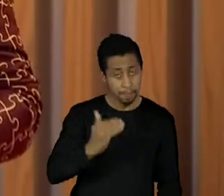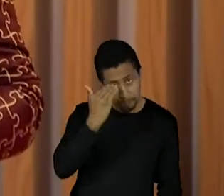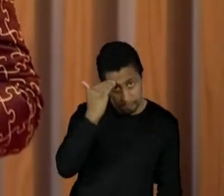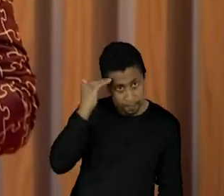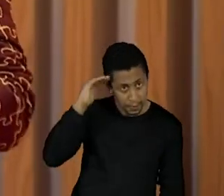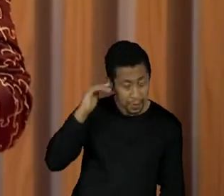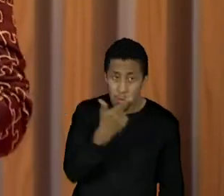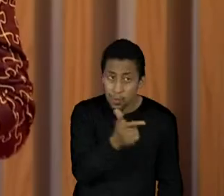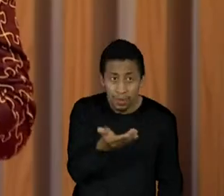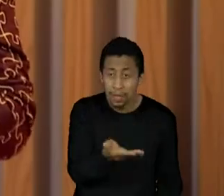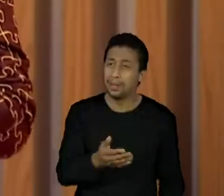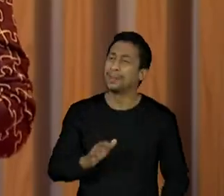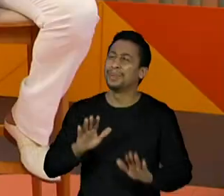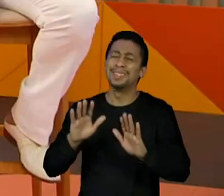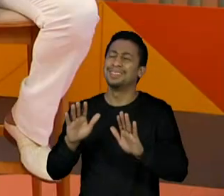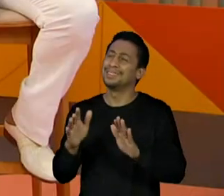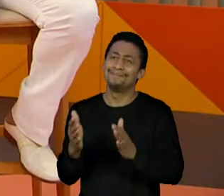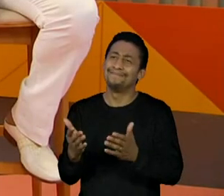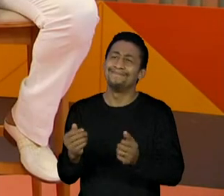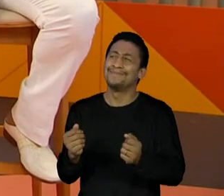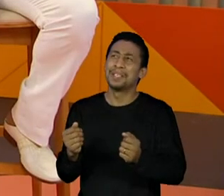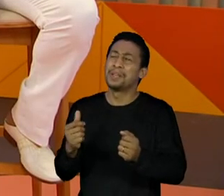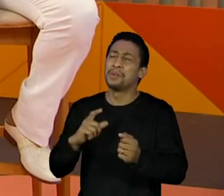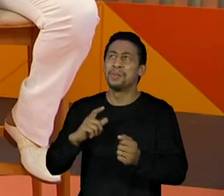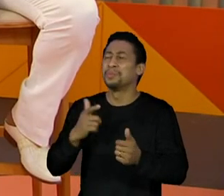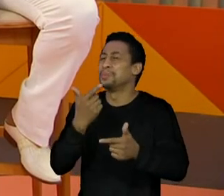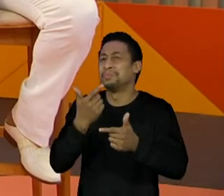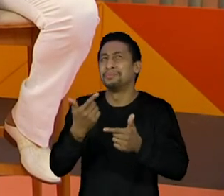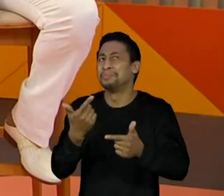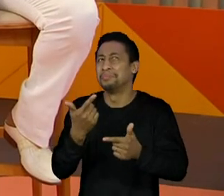é? Quer dizer, nós não temos